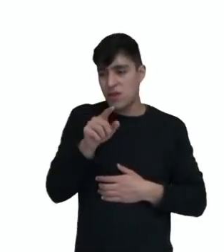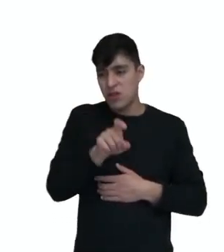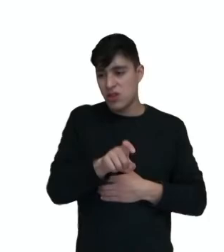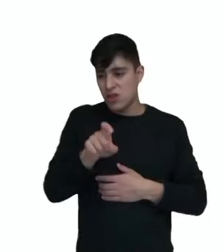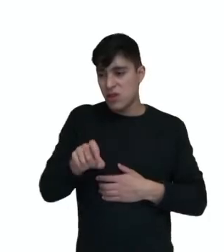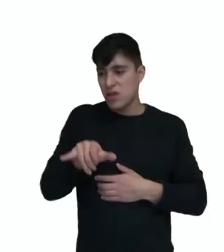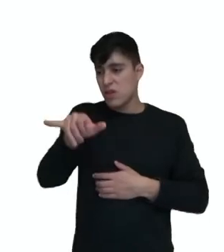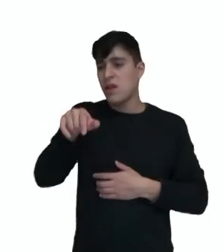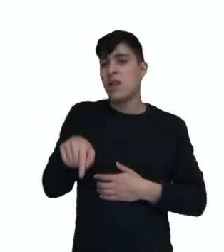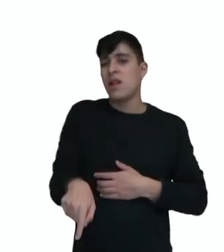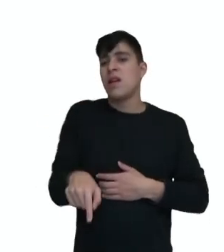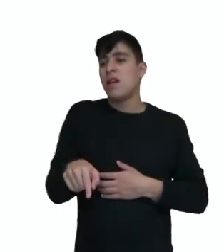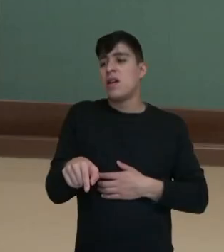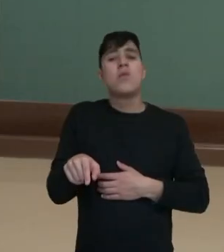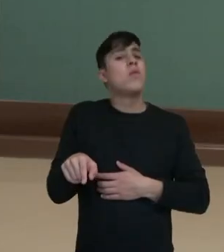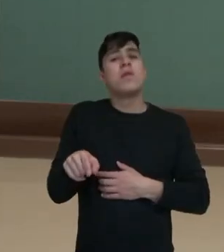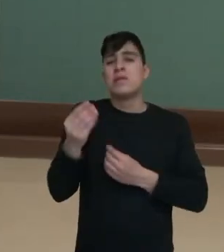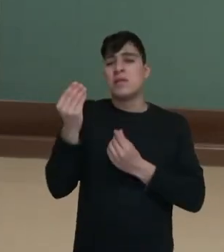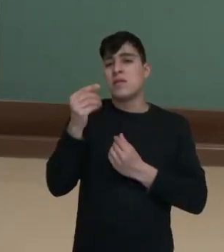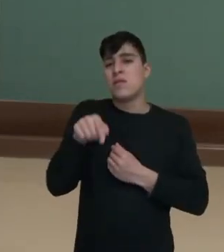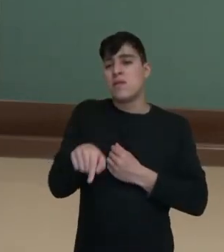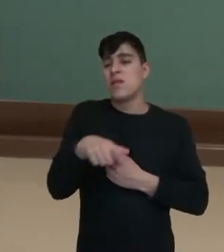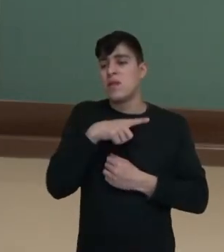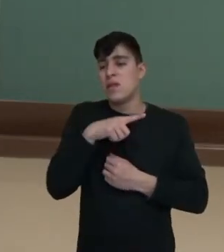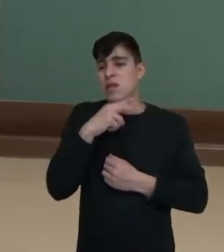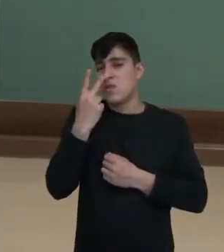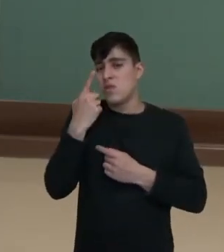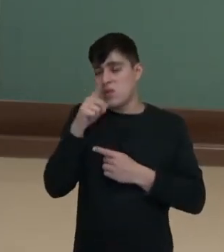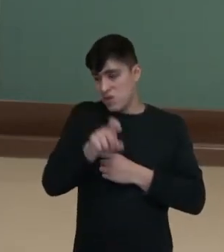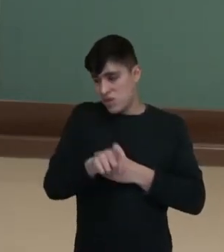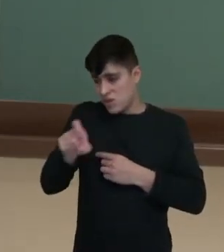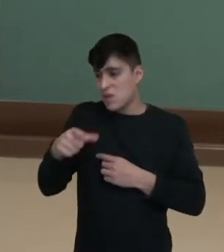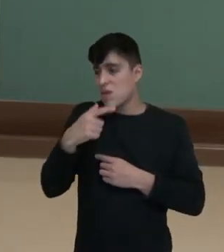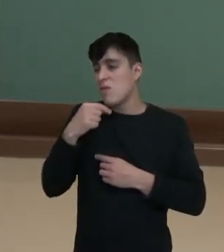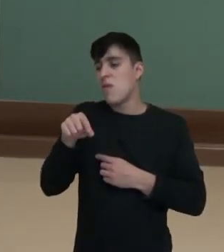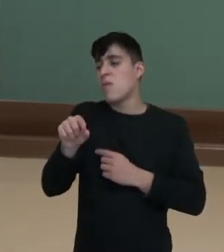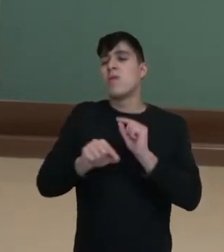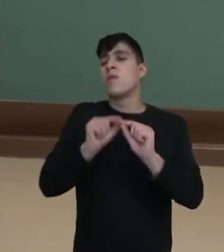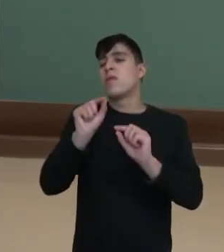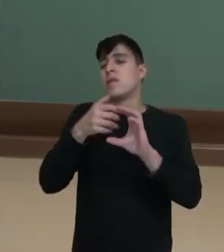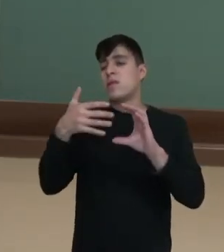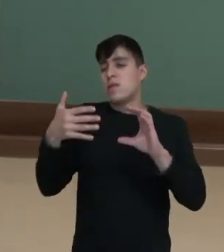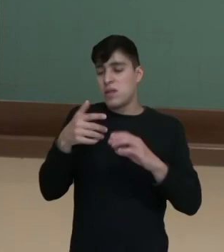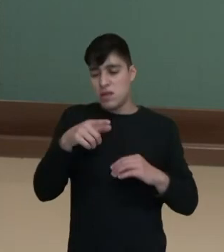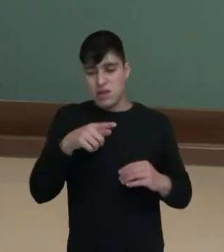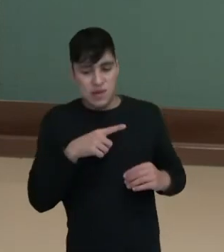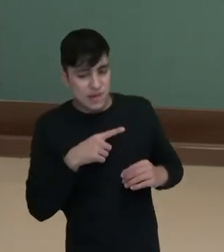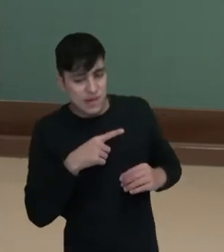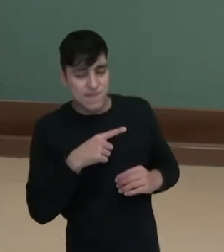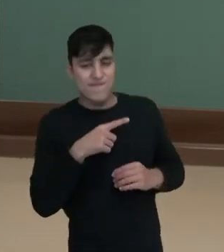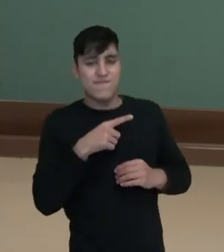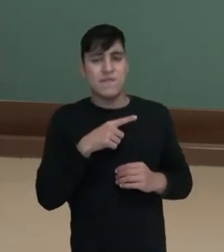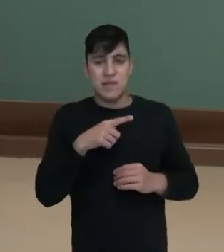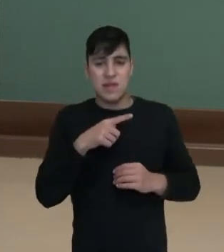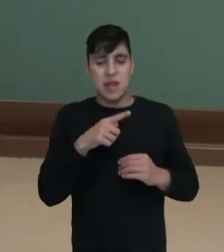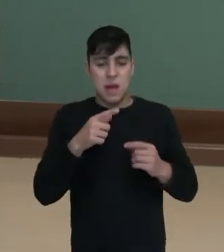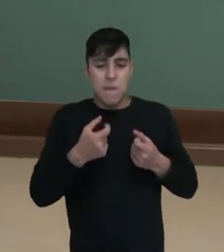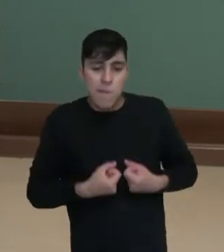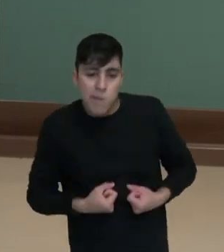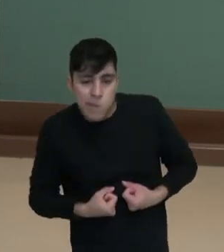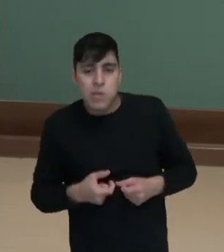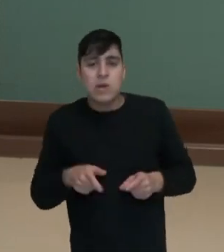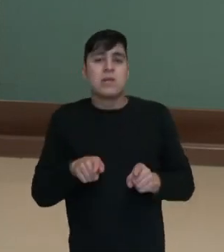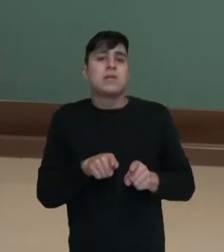lá no cromossomo sexual recebeu 2X. Então é um homem, qual vai ser a característica? Subfértil, testículo pequeno,